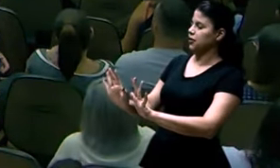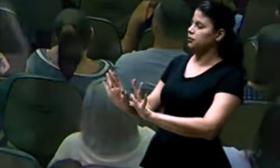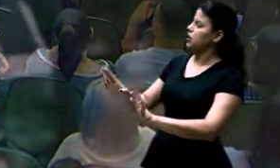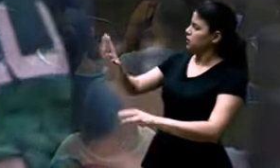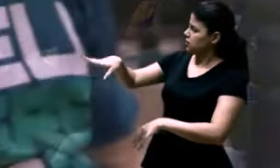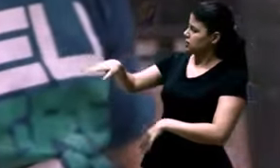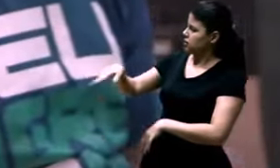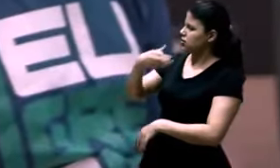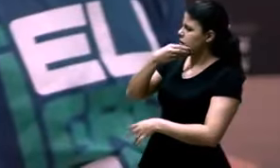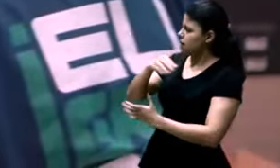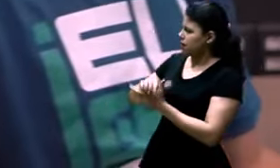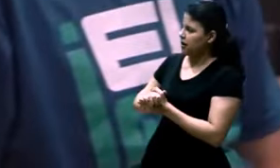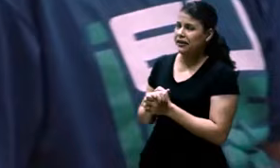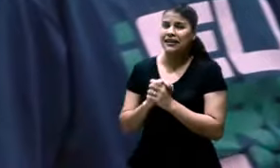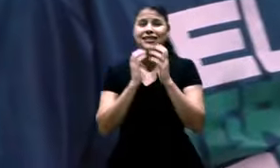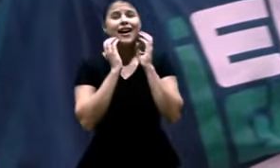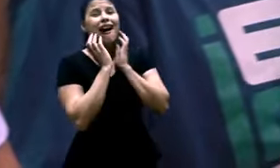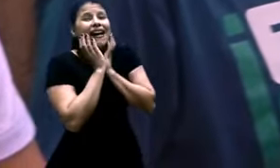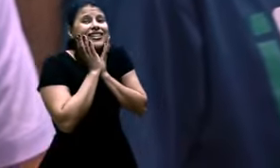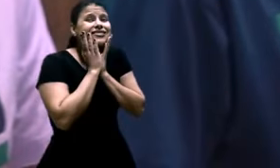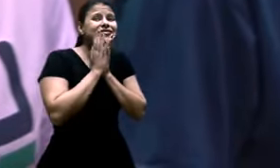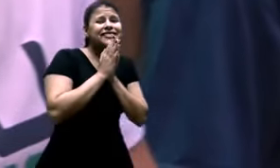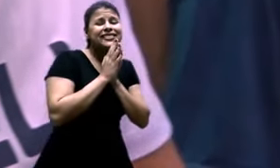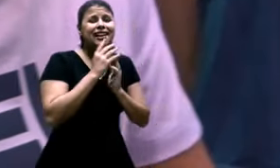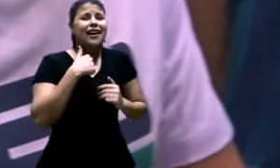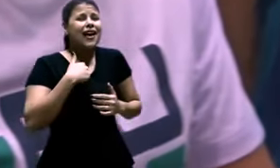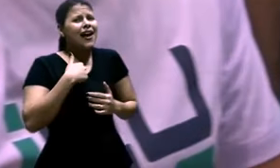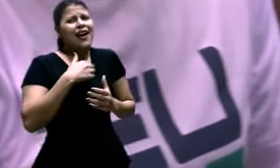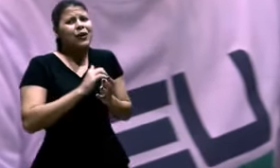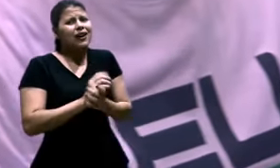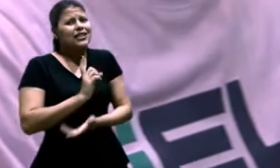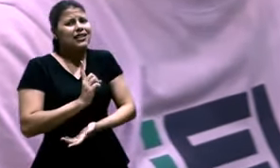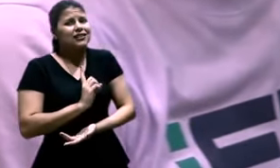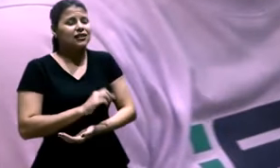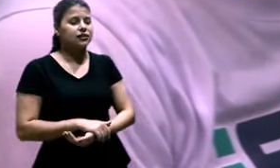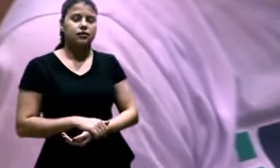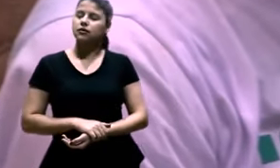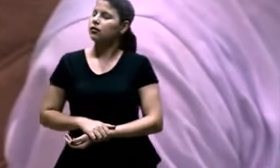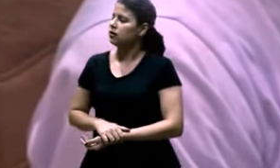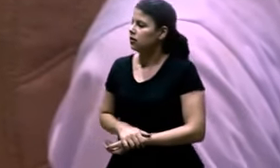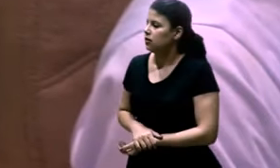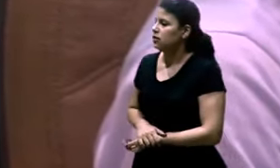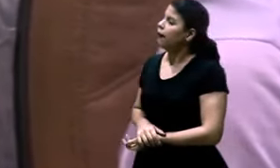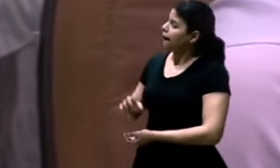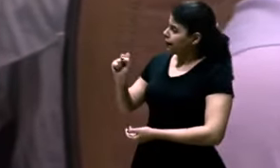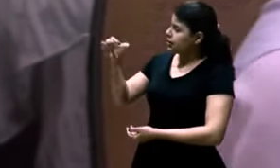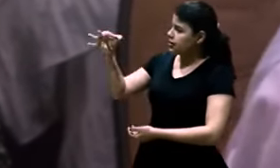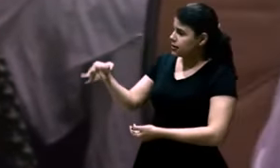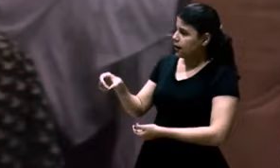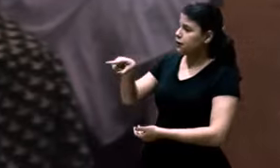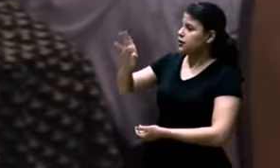Aí ela está toda desconcertadinha. Aí ela falou, eu não tenho marido. Dissesse bem, teve 5